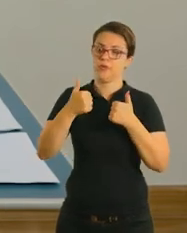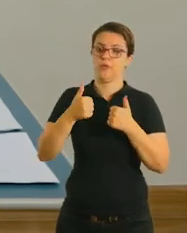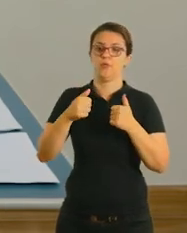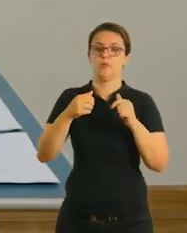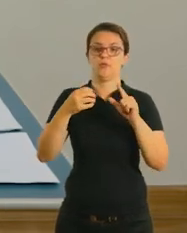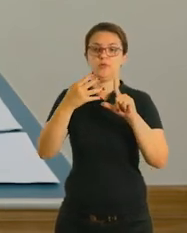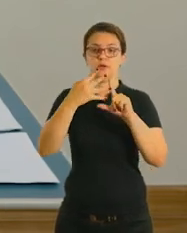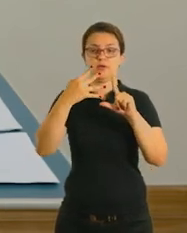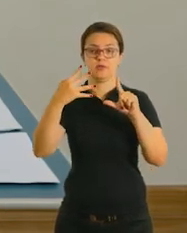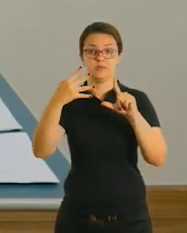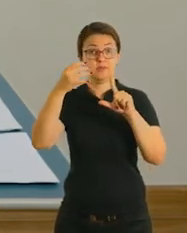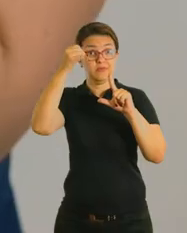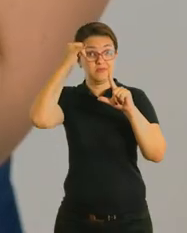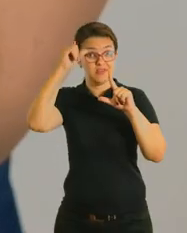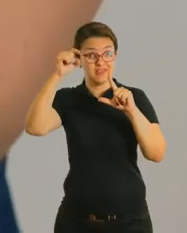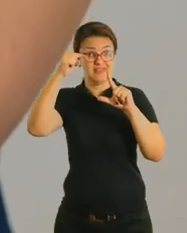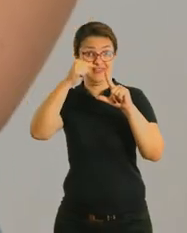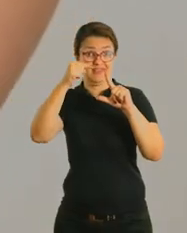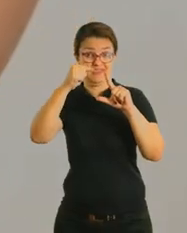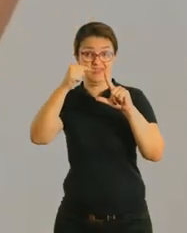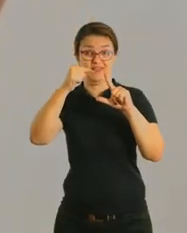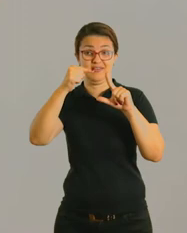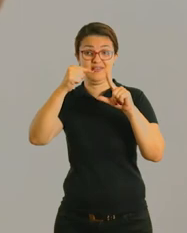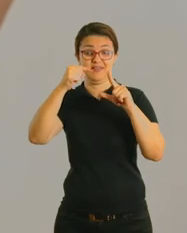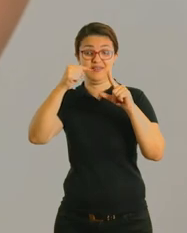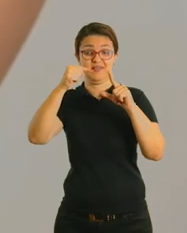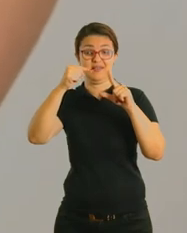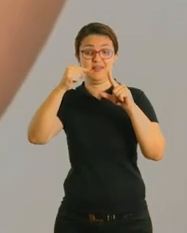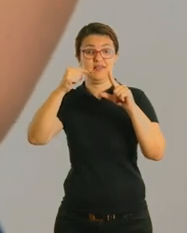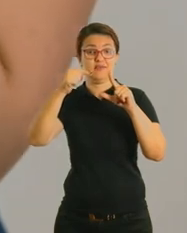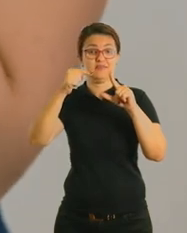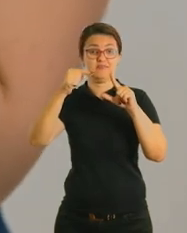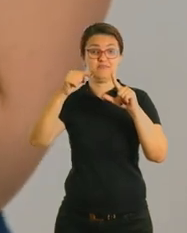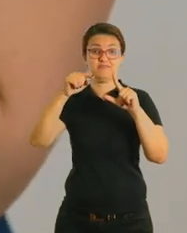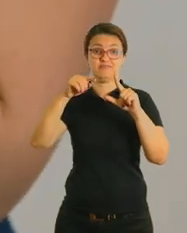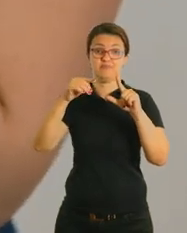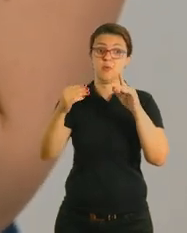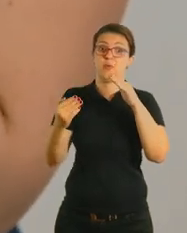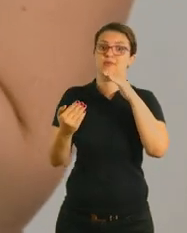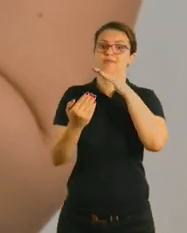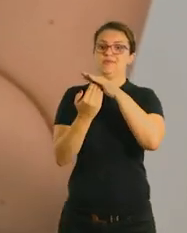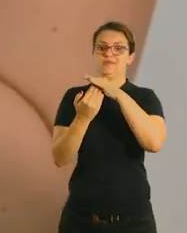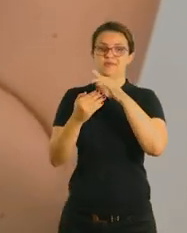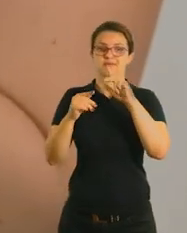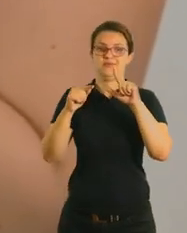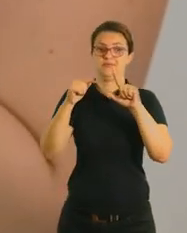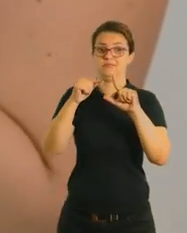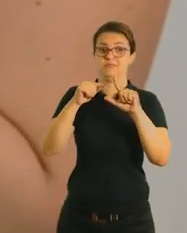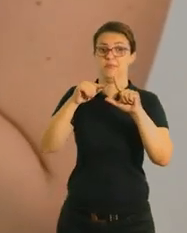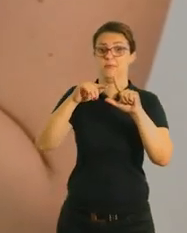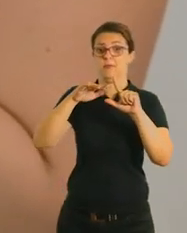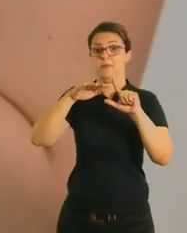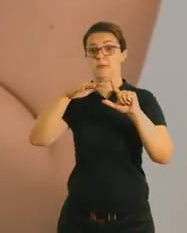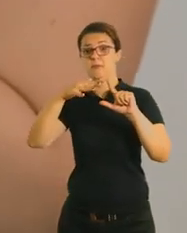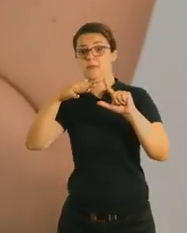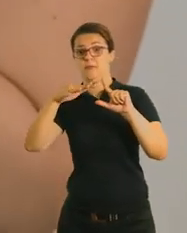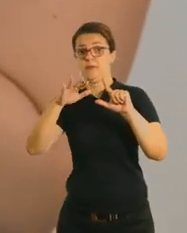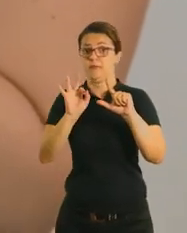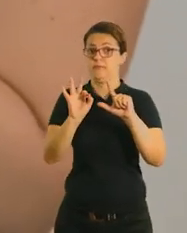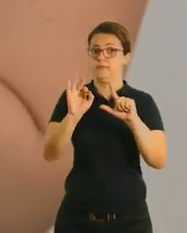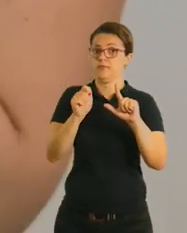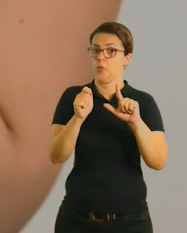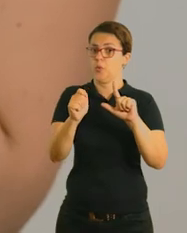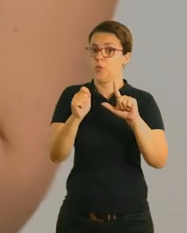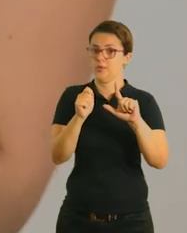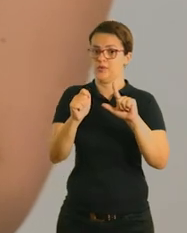Alimentos que nós precisamos evitar, que precisamos ter um limite no seu consumo, moderar, e aqueles que